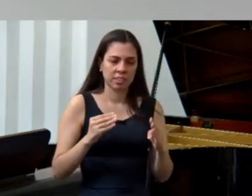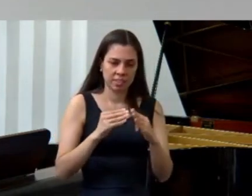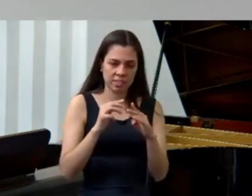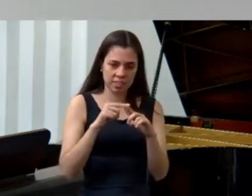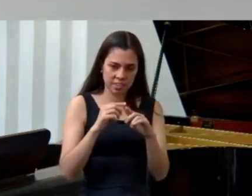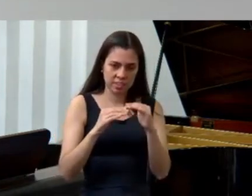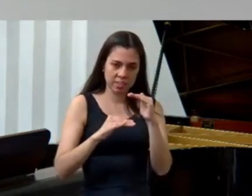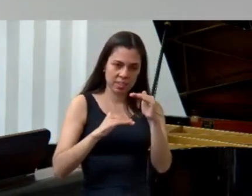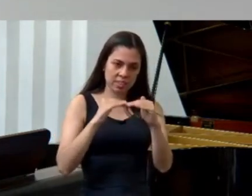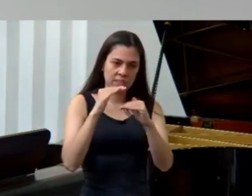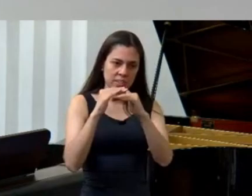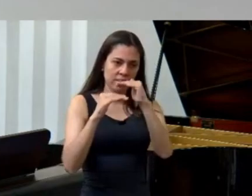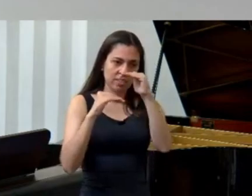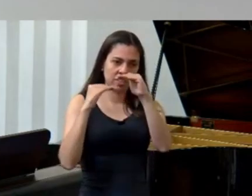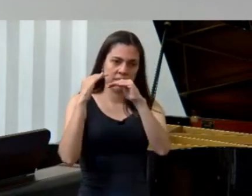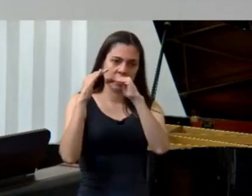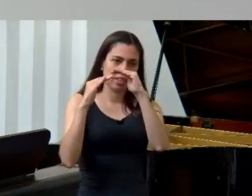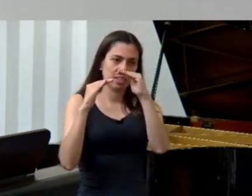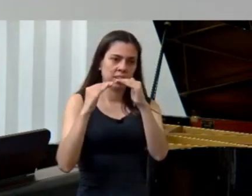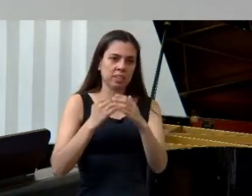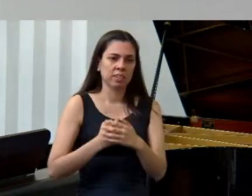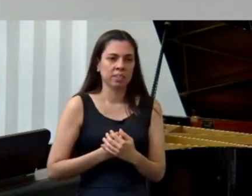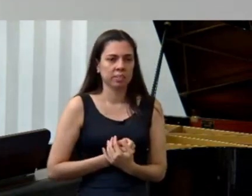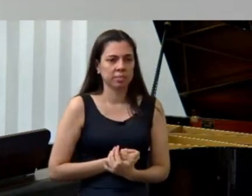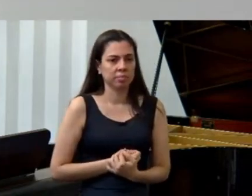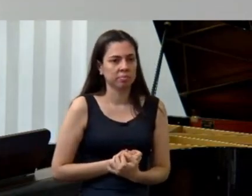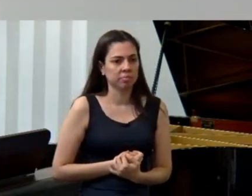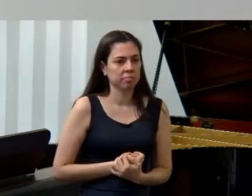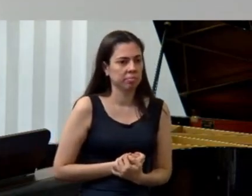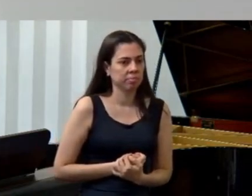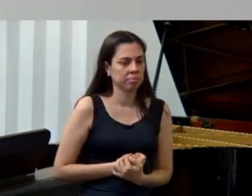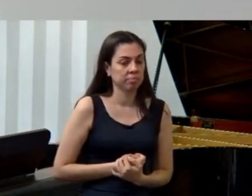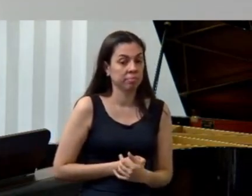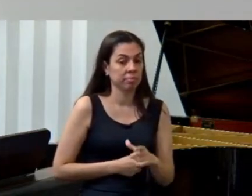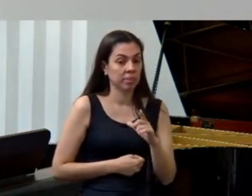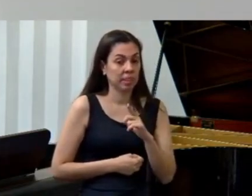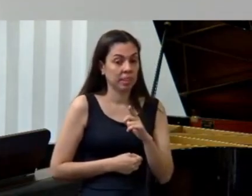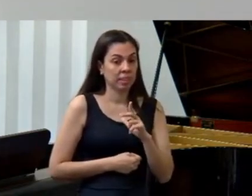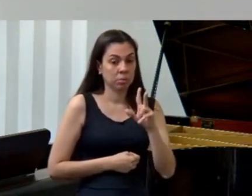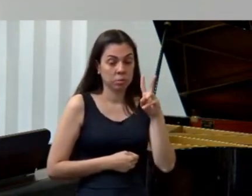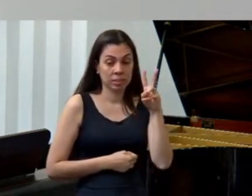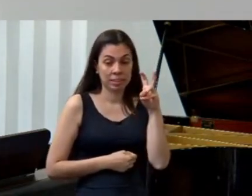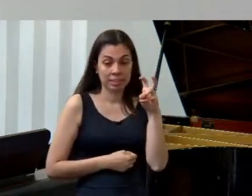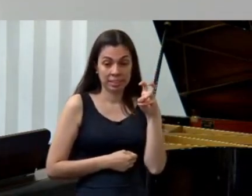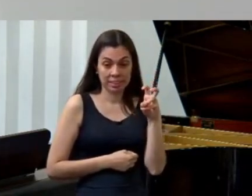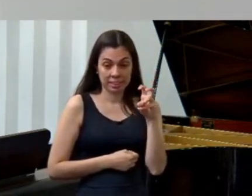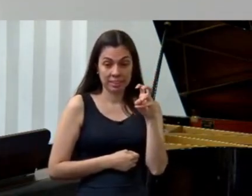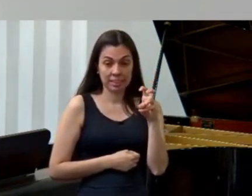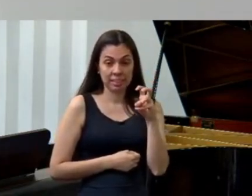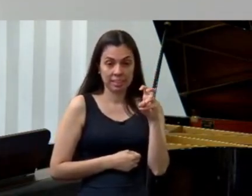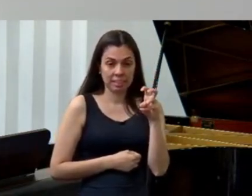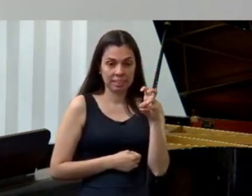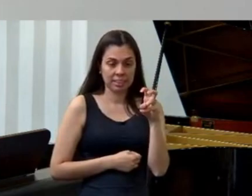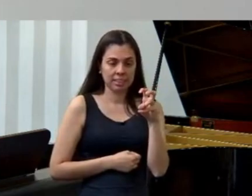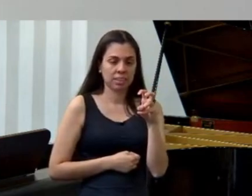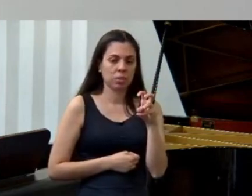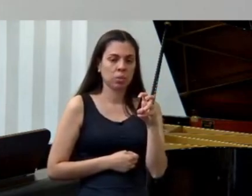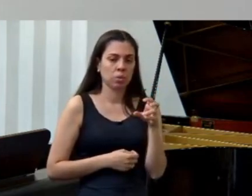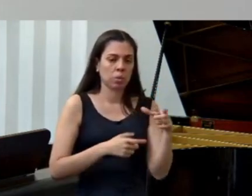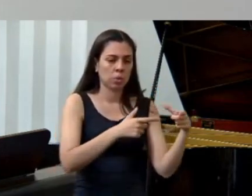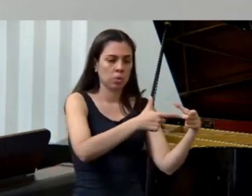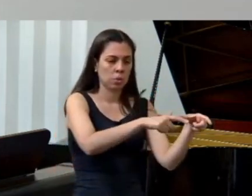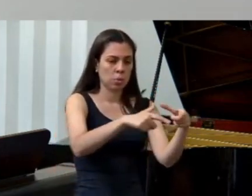pela graça de Deus, plantando igrejas. Hoje nós temos 5 serviços, uma equipe pastoral